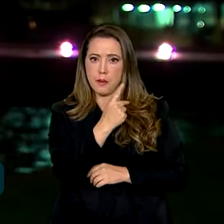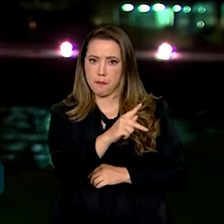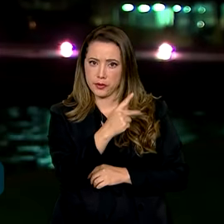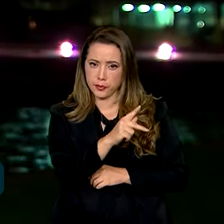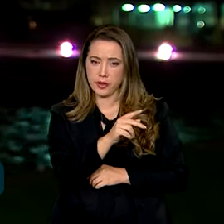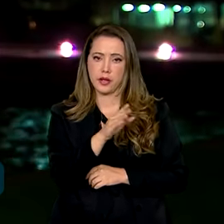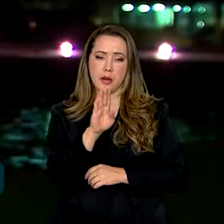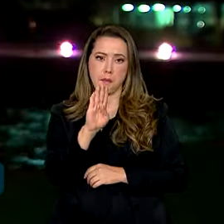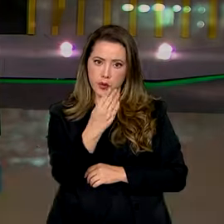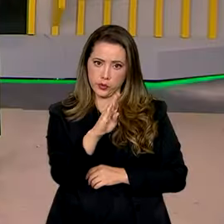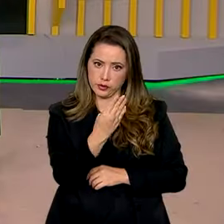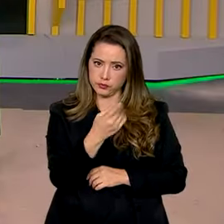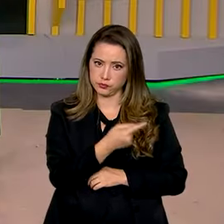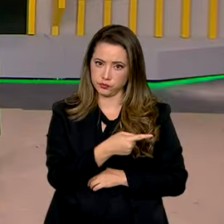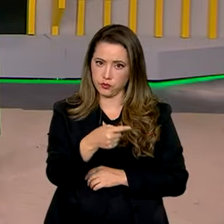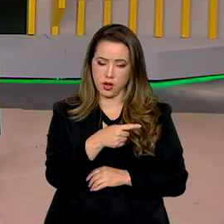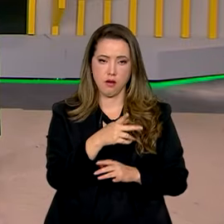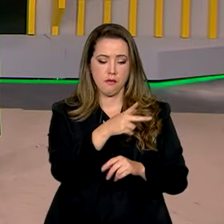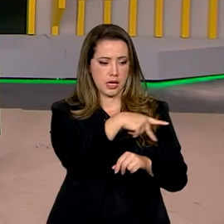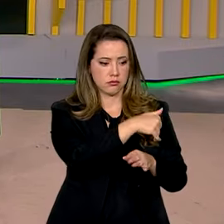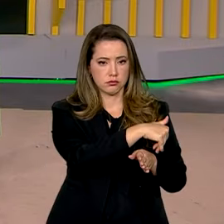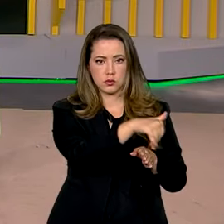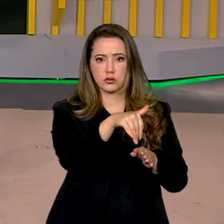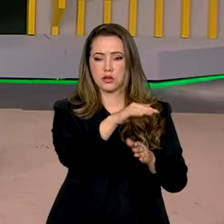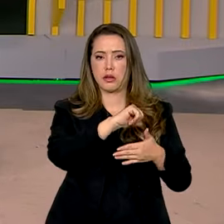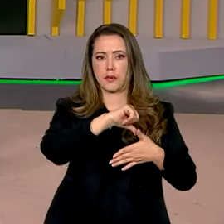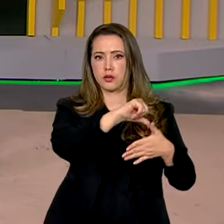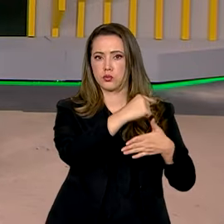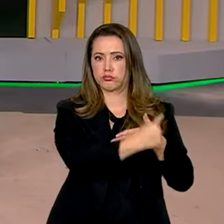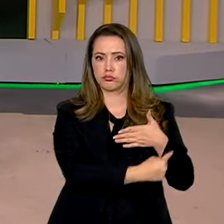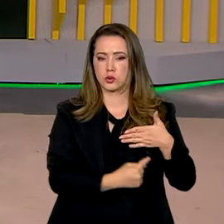e Bolívia. Eu volto com vocês. Tá ótimo, Pablo. Obrigado aí pelas informações. Uma boa noite.